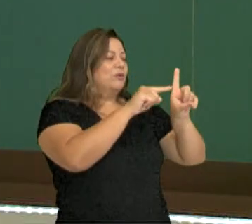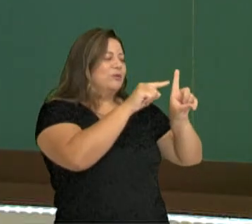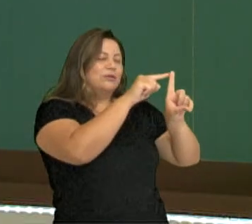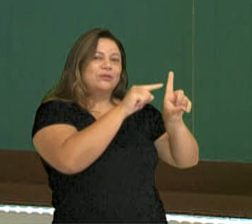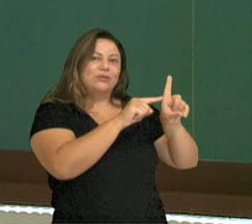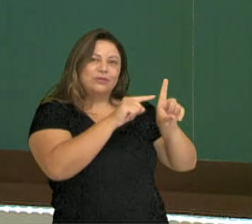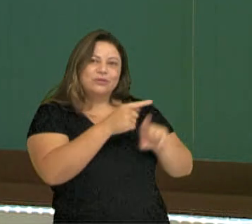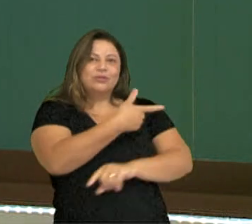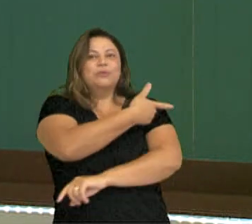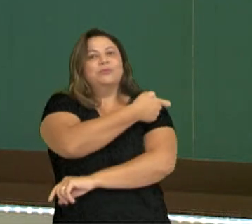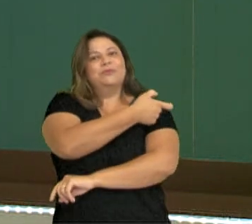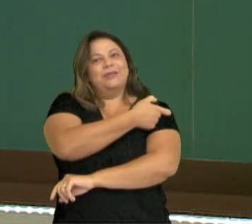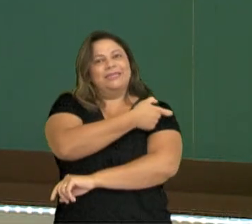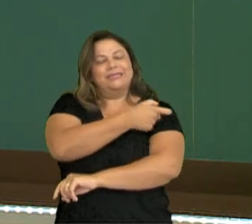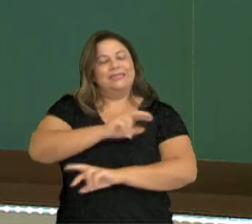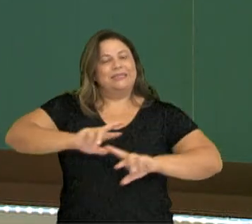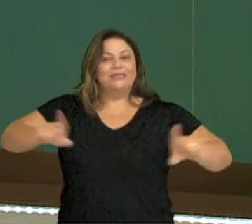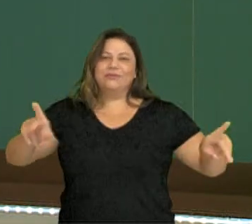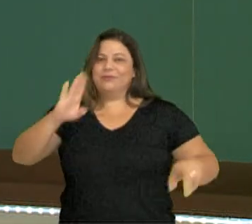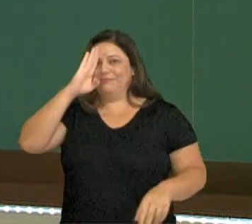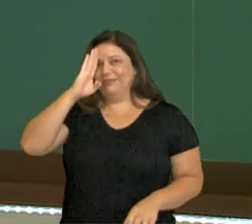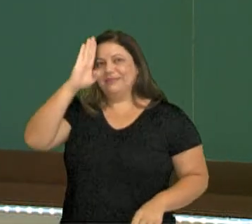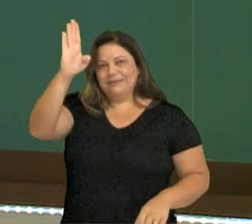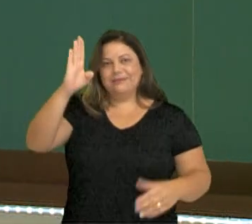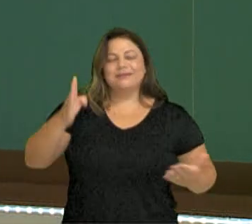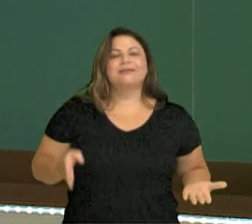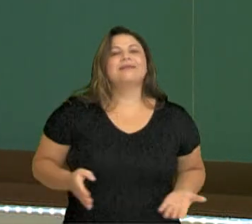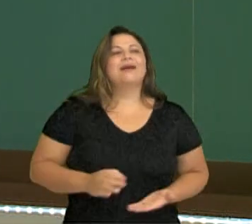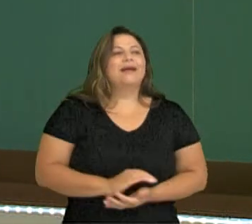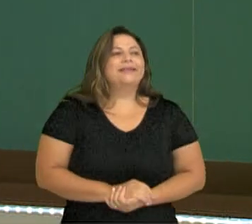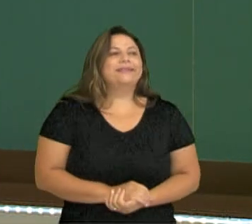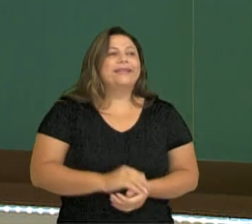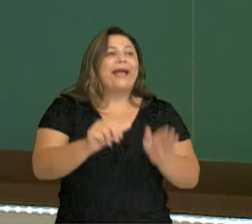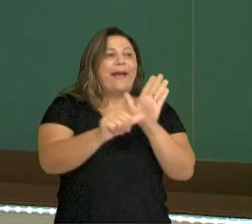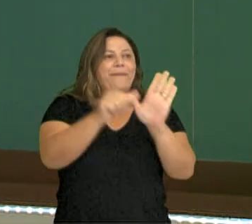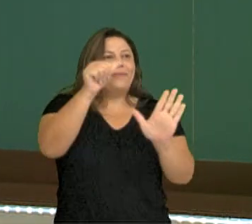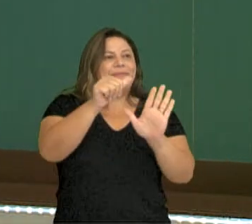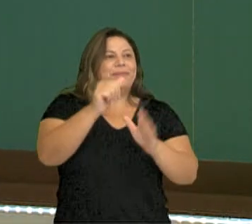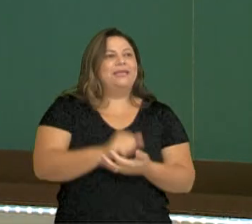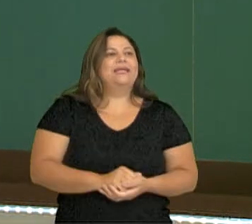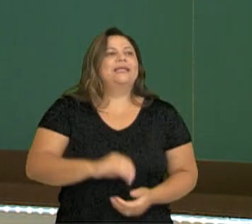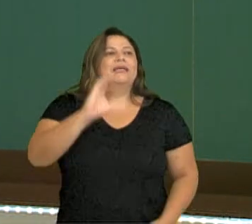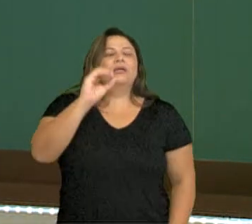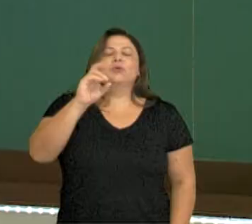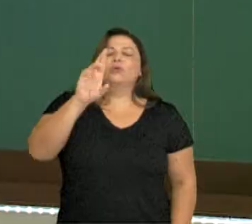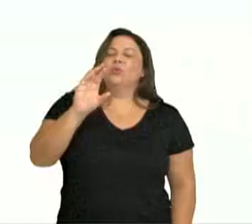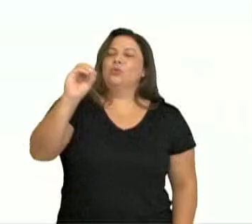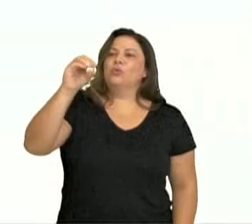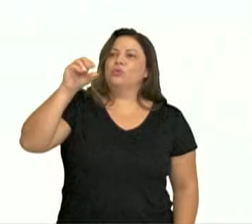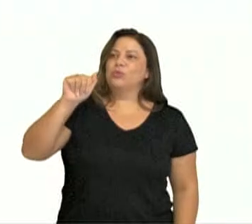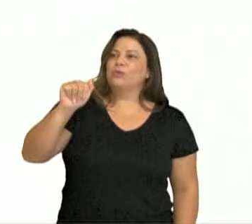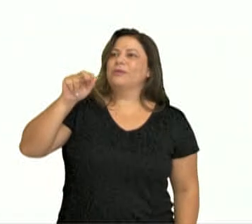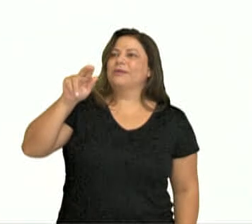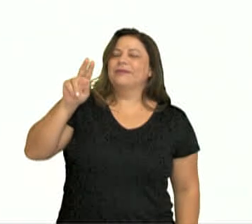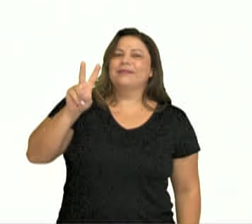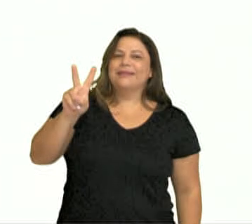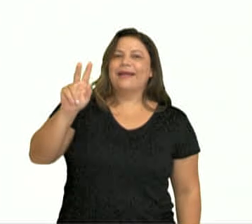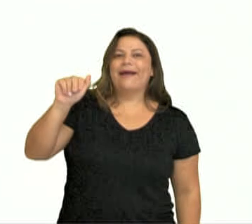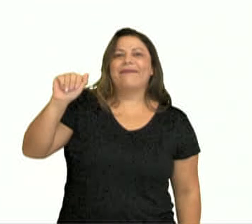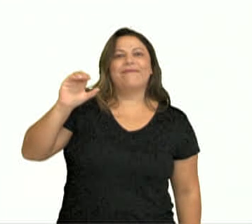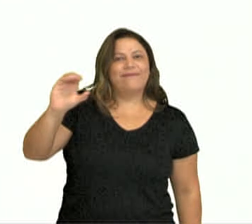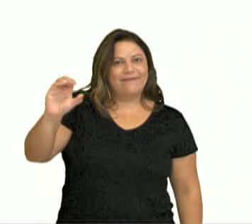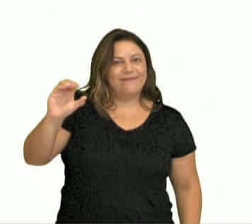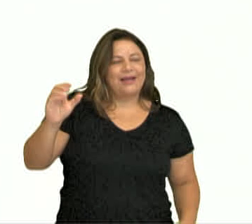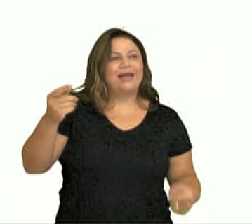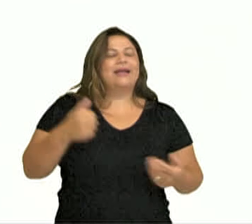que tem, as principais, né, contra o Covid-19. A primeira aqui, Coronavac, a vacina do Butantan. Ela é de origem